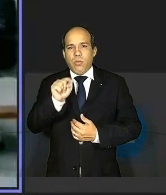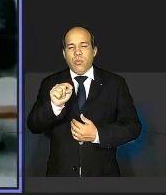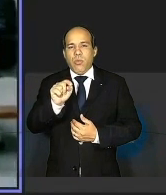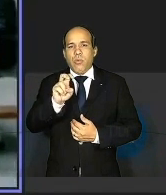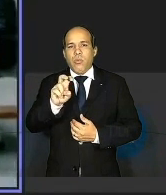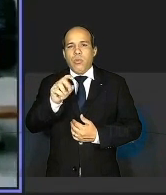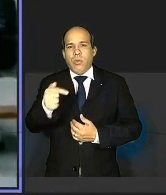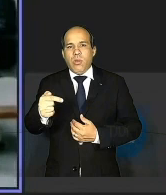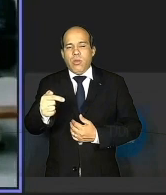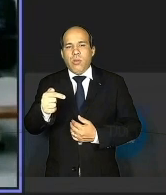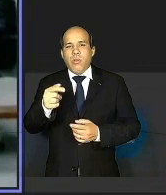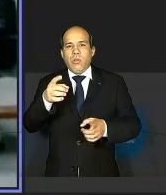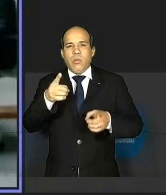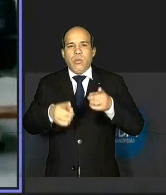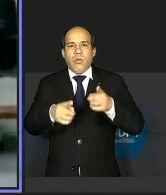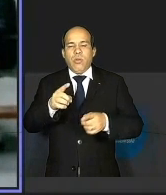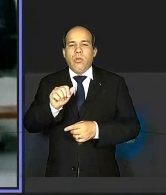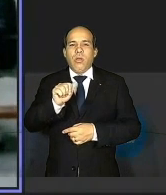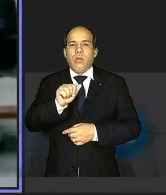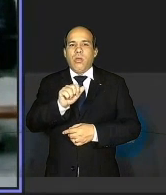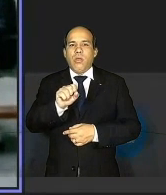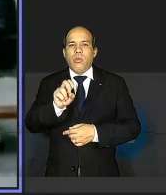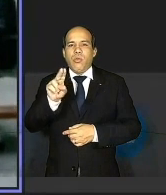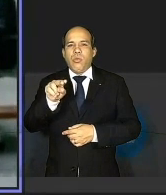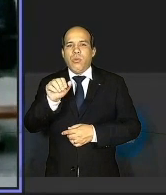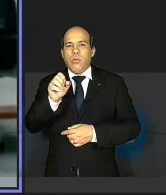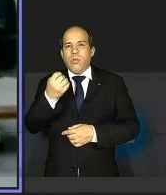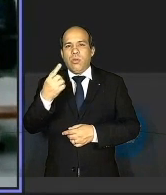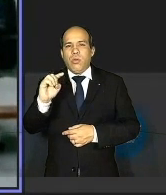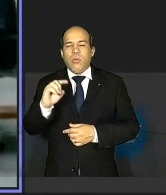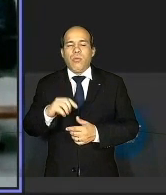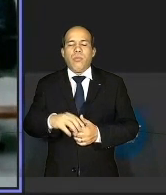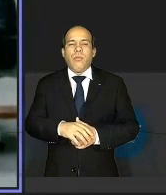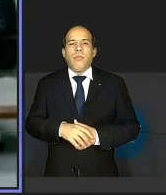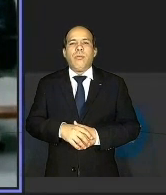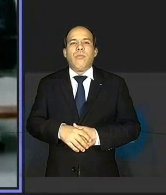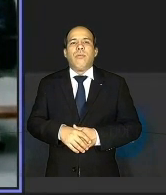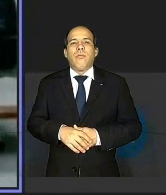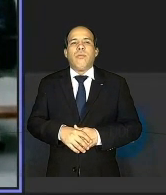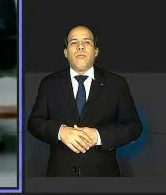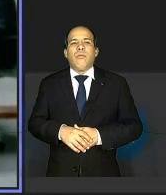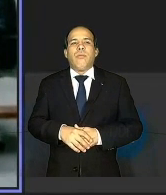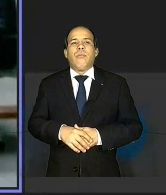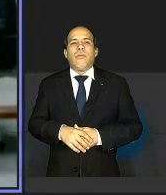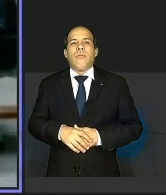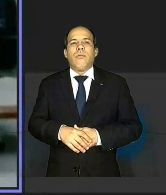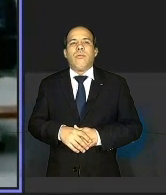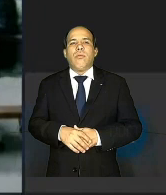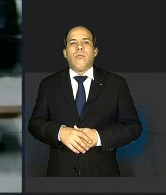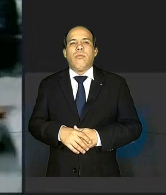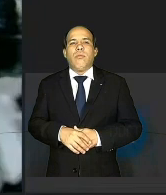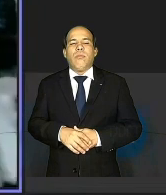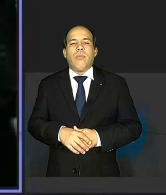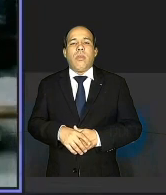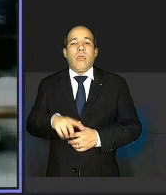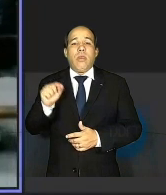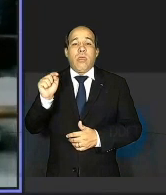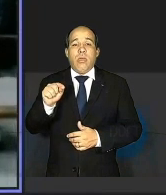071-2157, dígito 57, relatora desembargadora Soníria Rocha Campos Assunção.